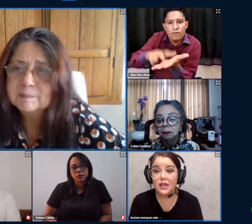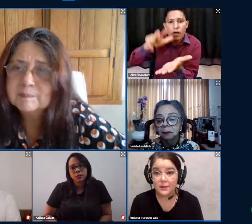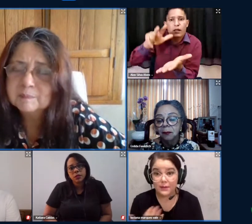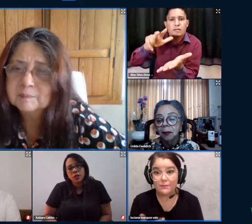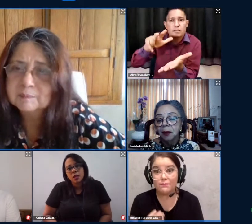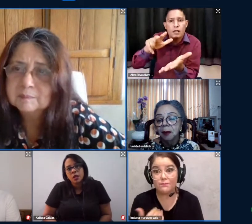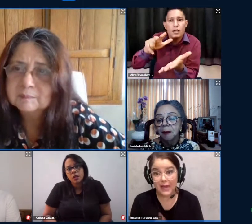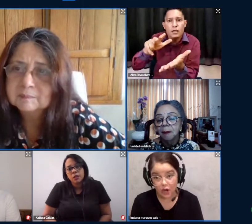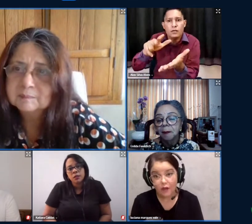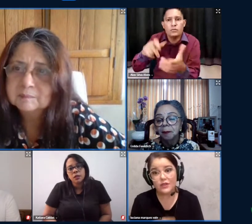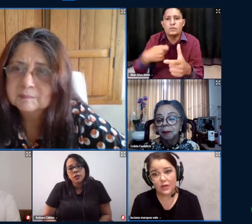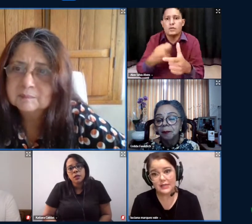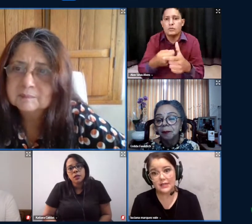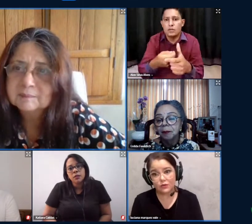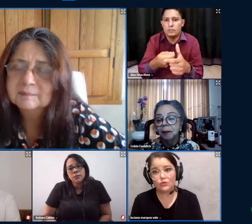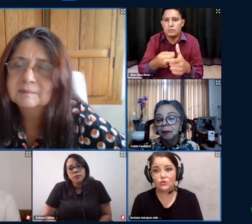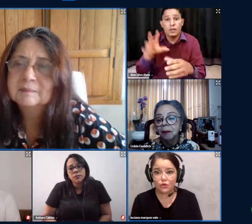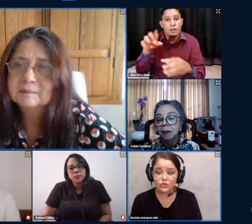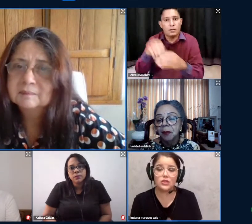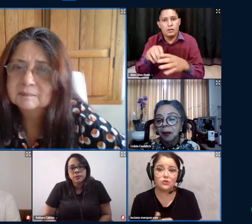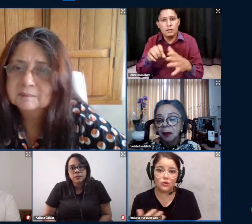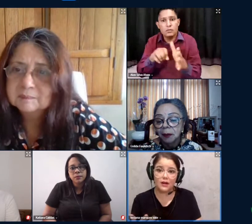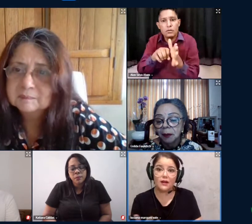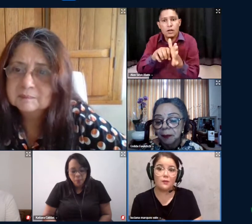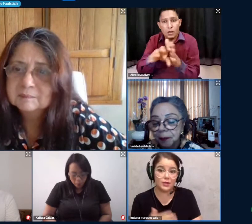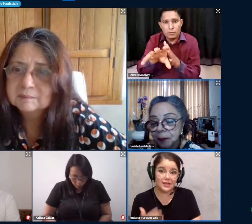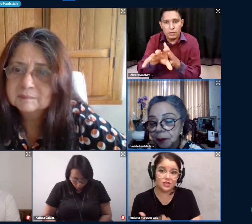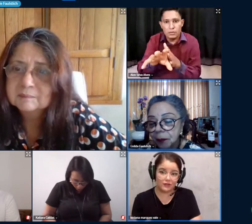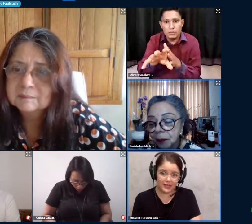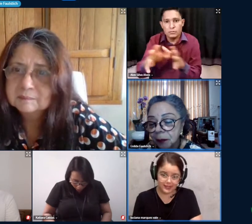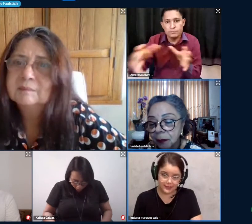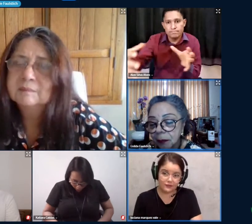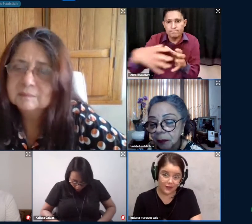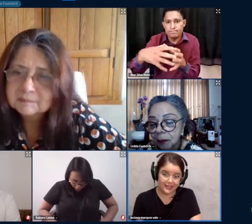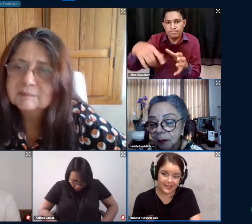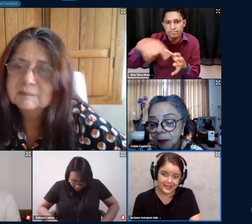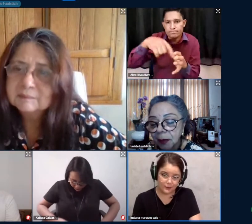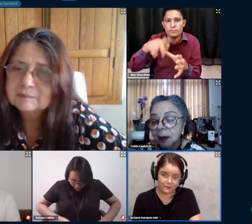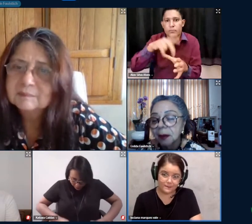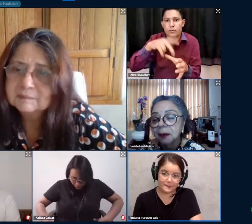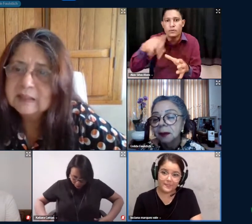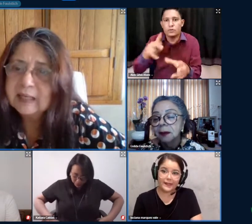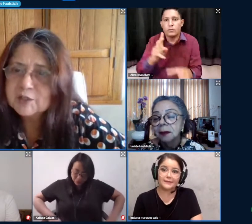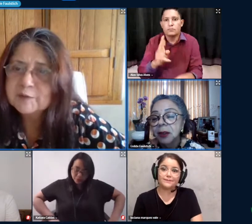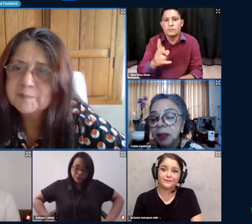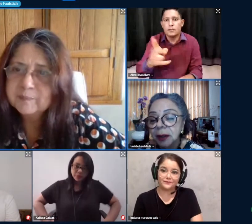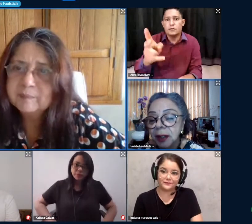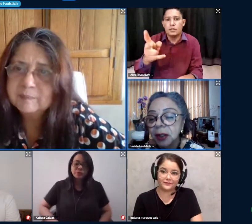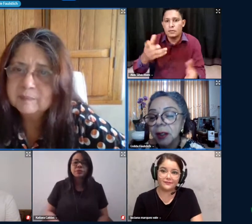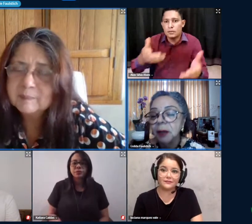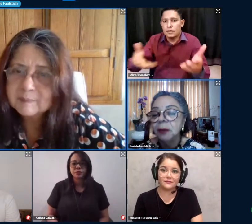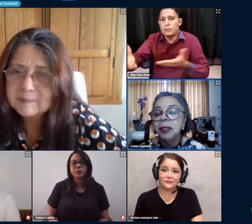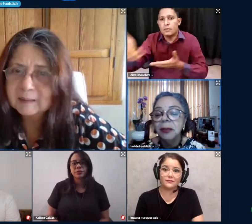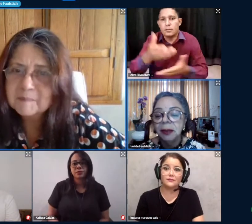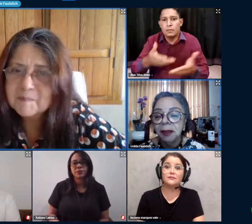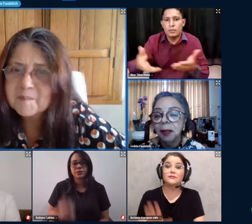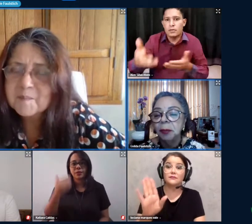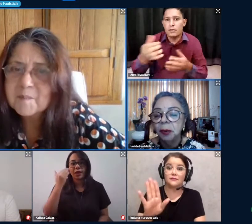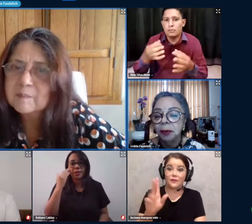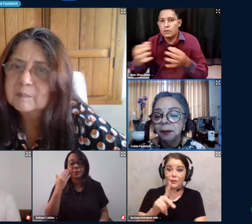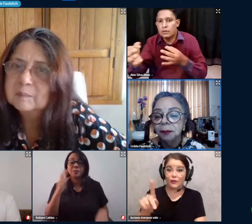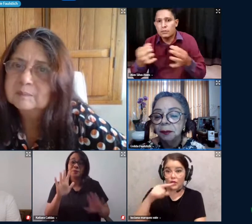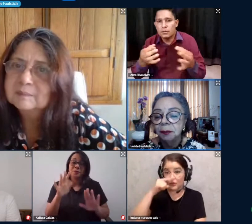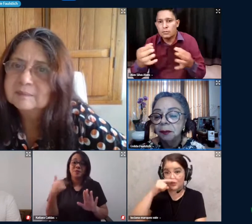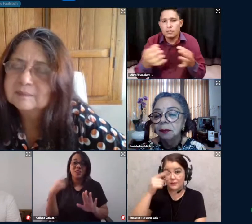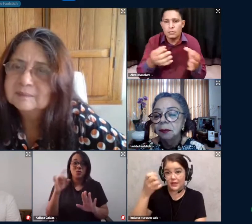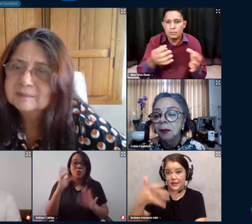termo e para melhor visualização dos estudos em seu processo de validação. Entendi. Deixa eu entrar aí um